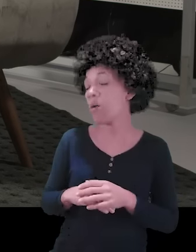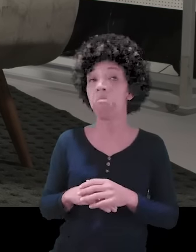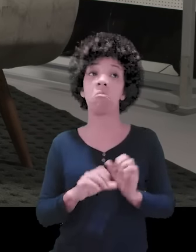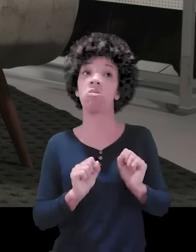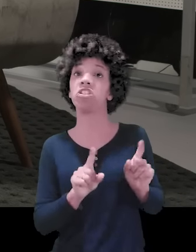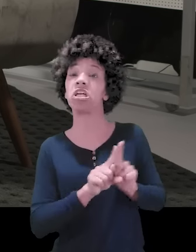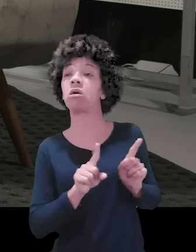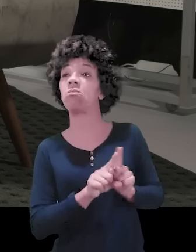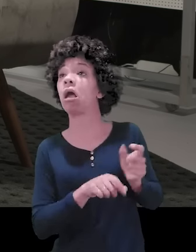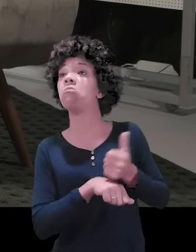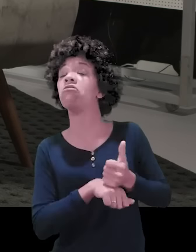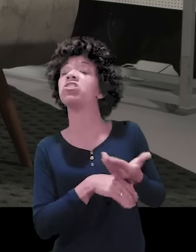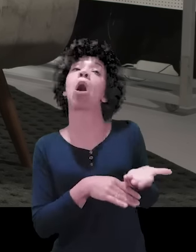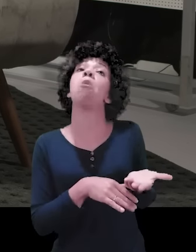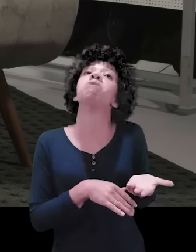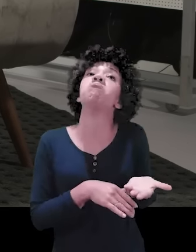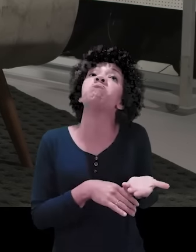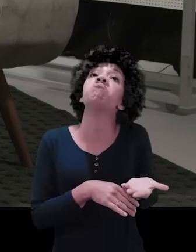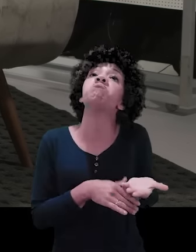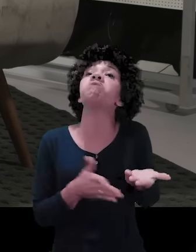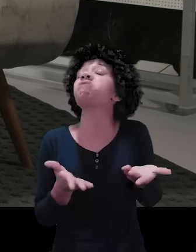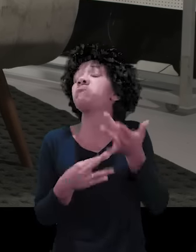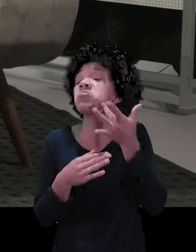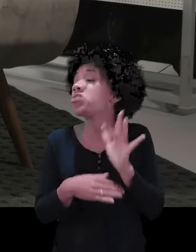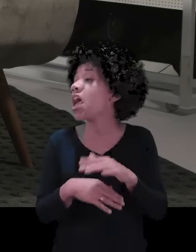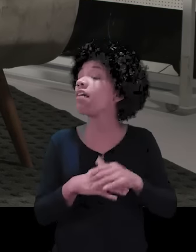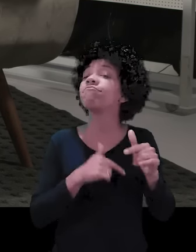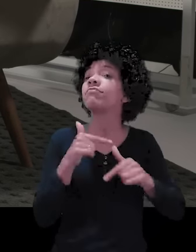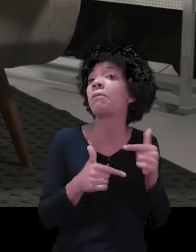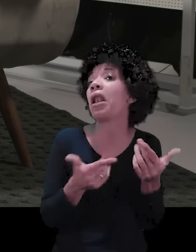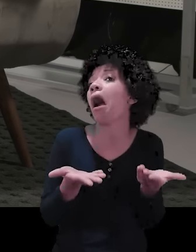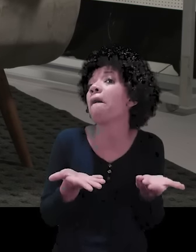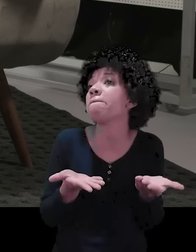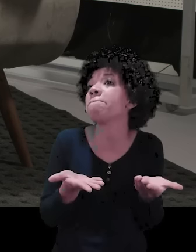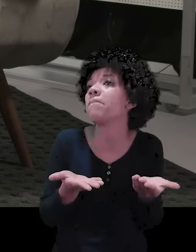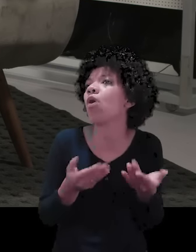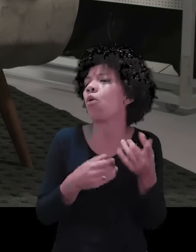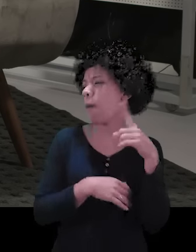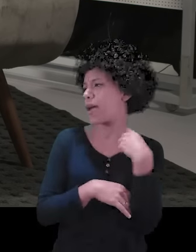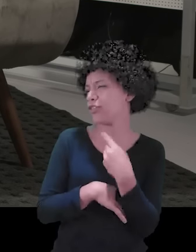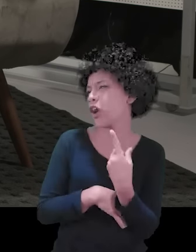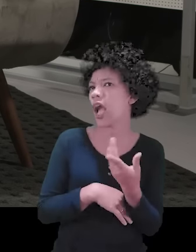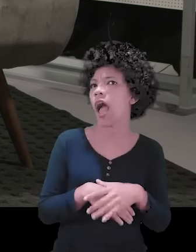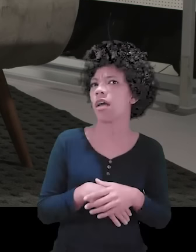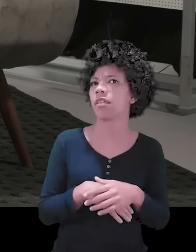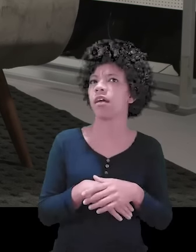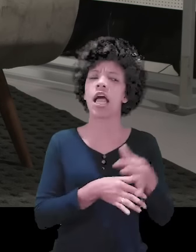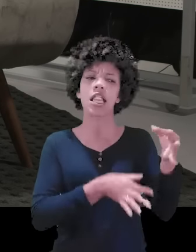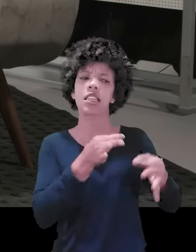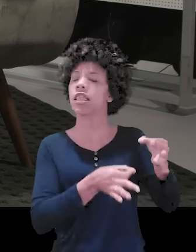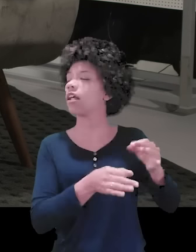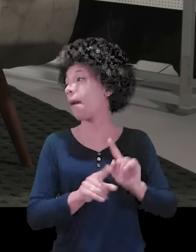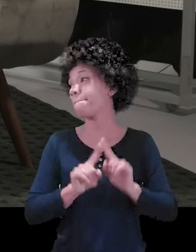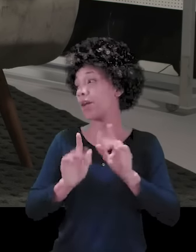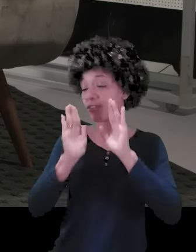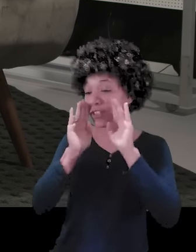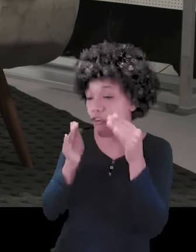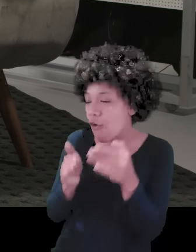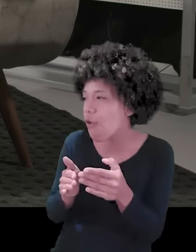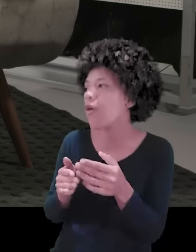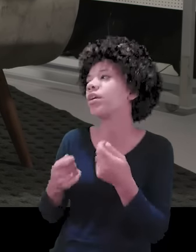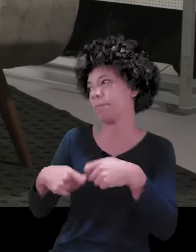Você poderia ter ido para sei lá você trabalhar com uma advogada tributária Mas você foi para